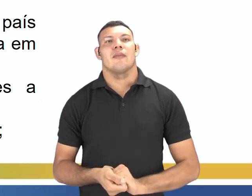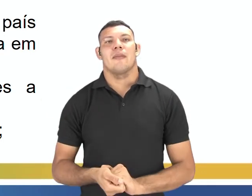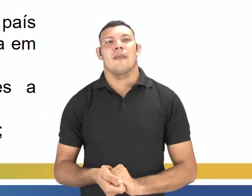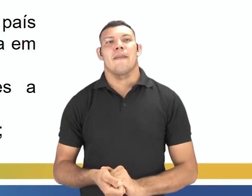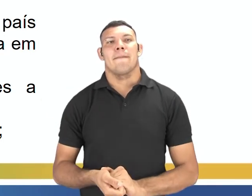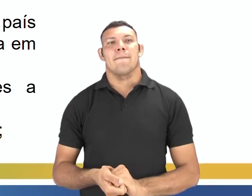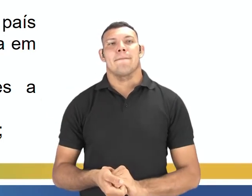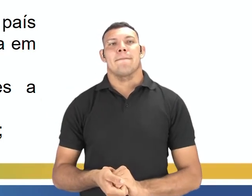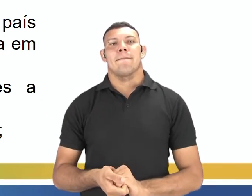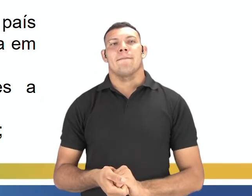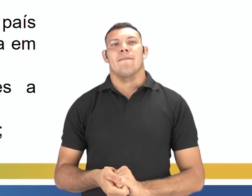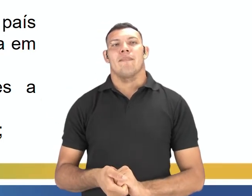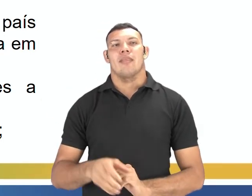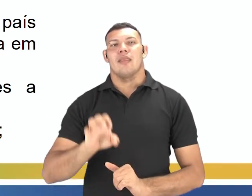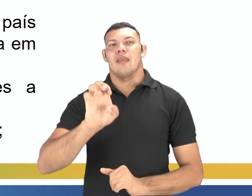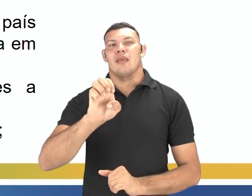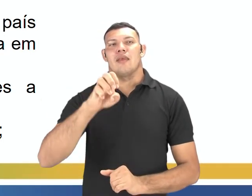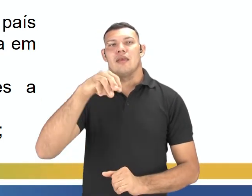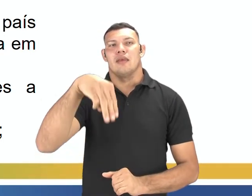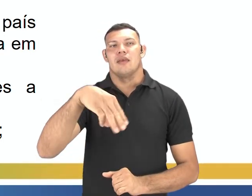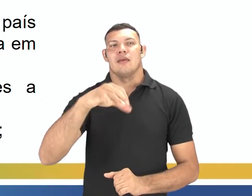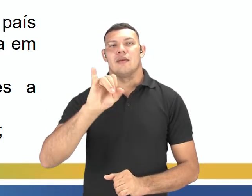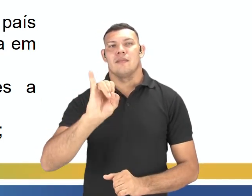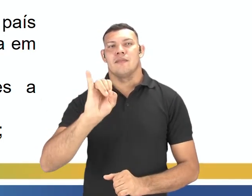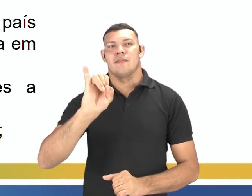Eminente e iminente.